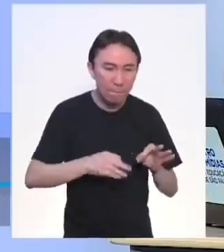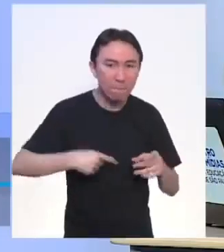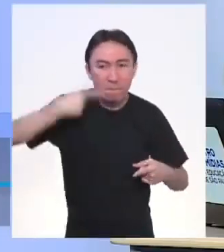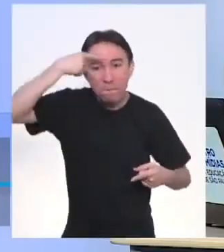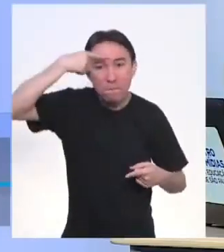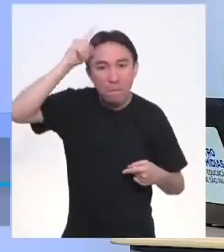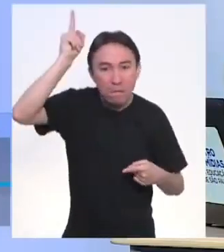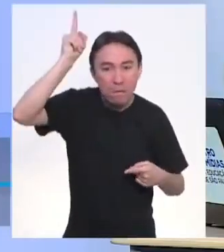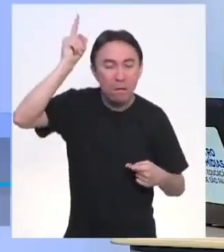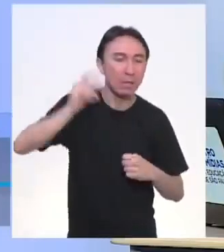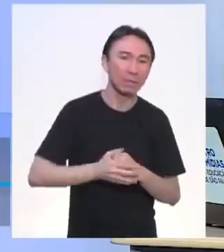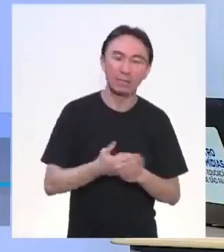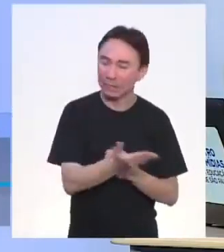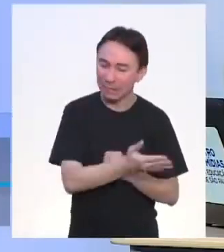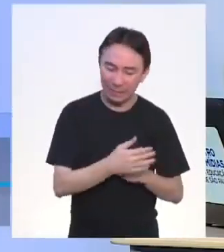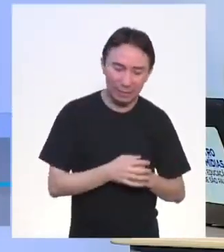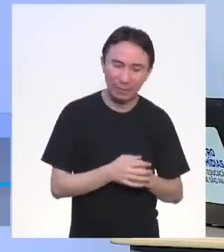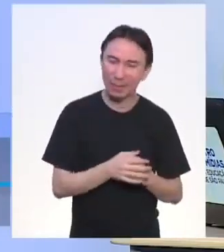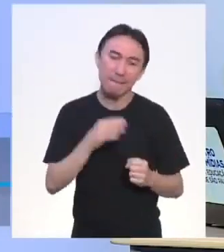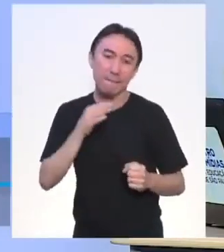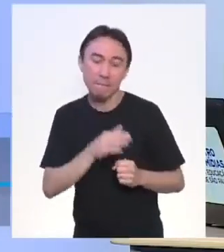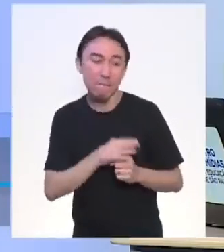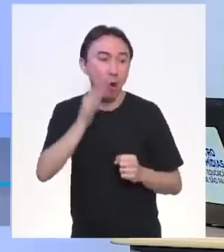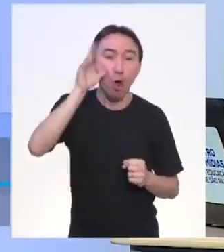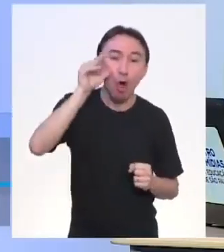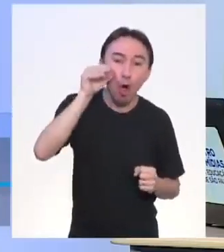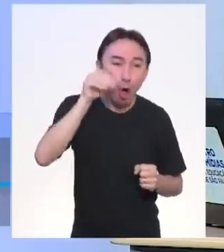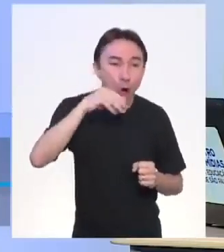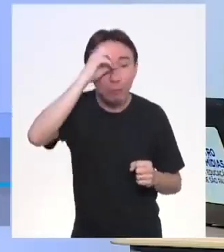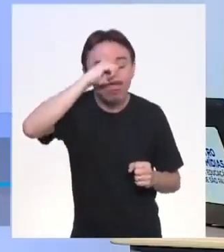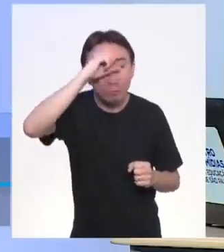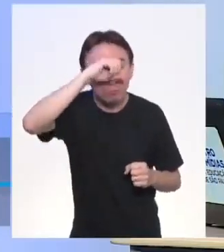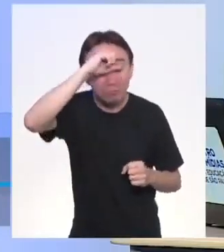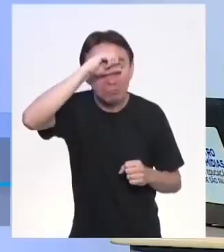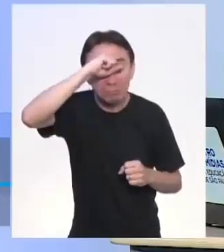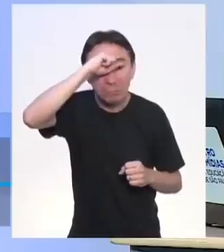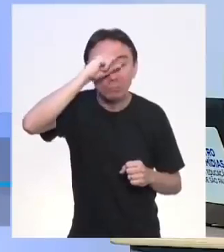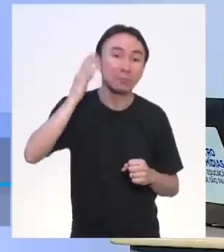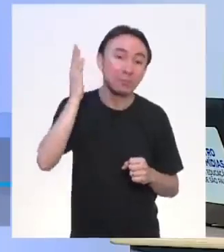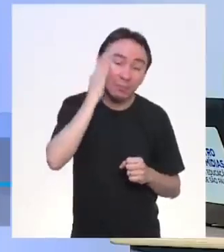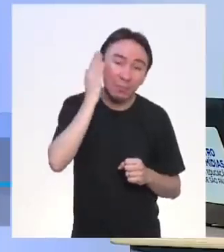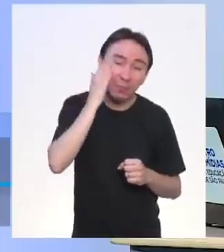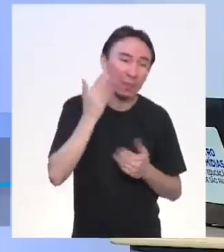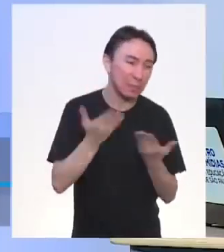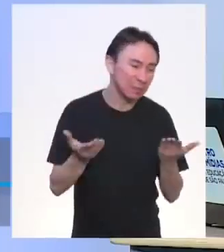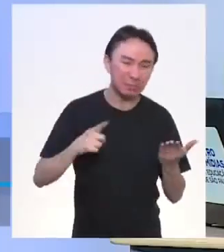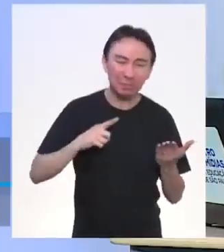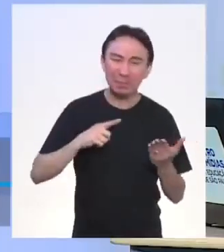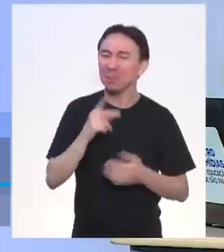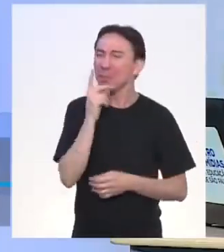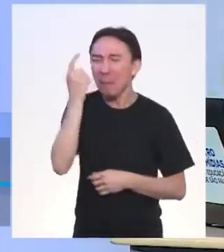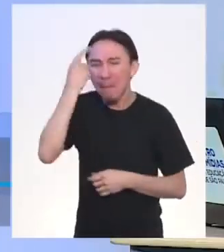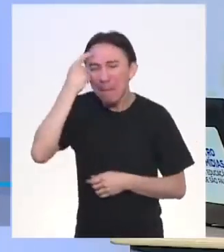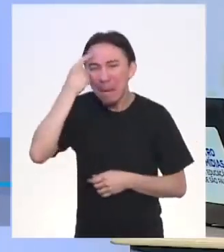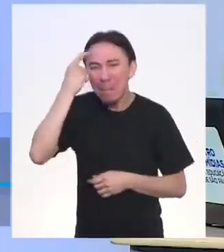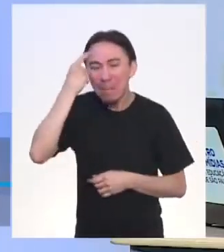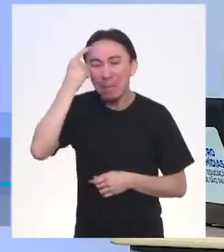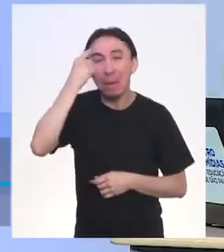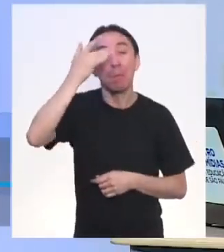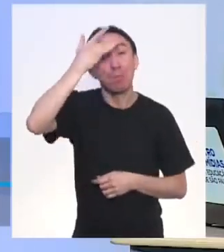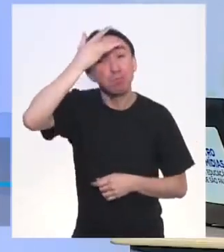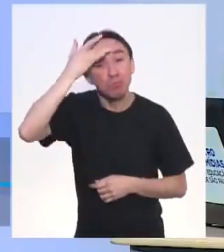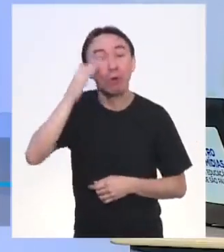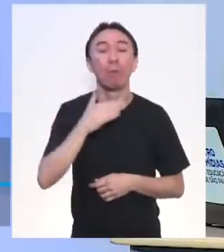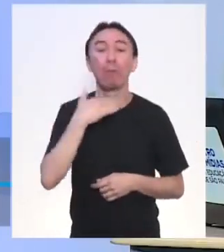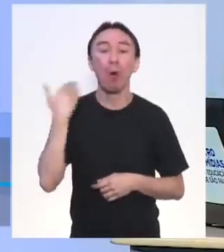que quanto mais você sabe, né, a sua alma ficaria melhor. Ele acreditava em reencarnação. Então, precisava